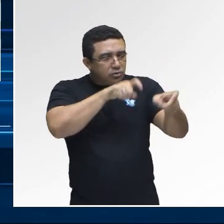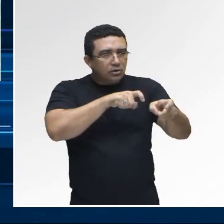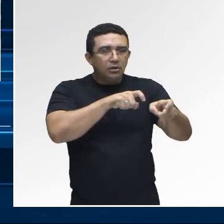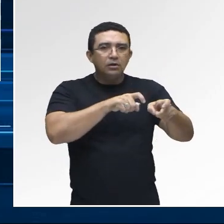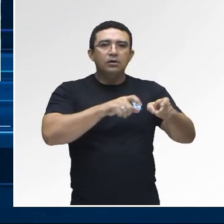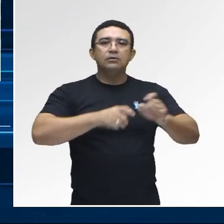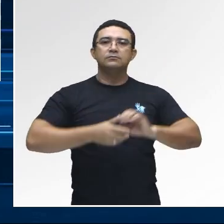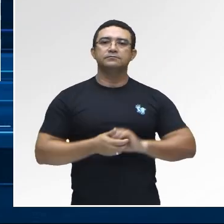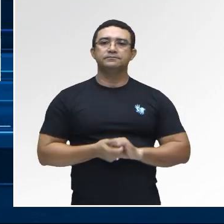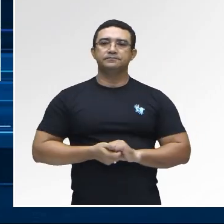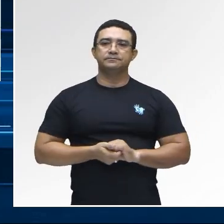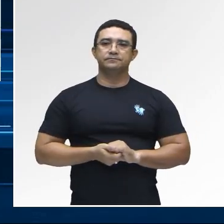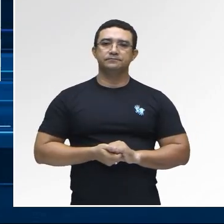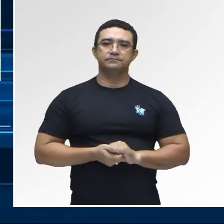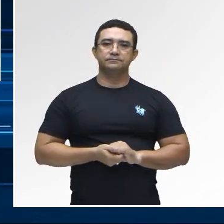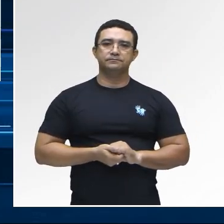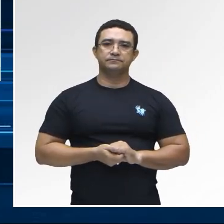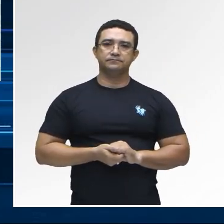Perdão.